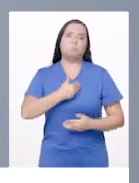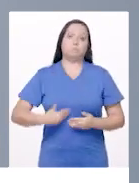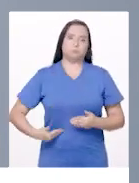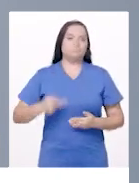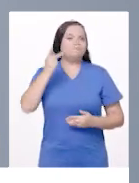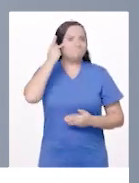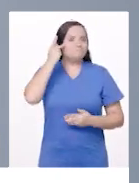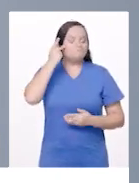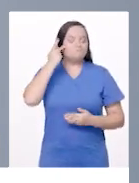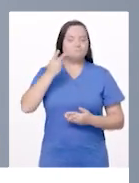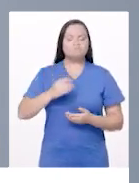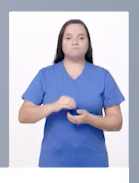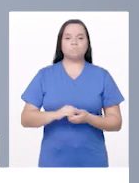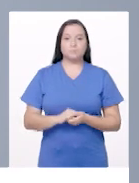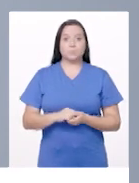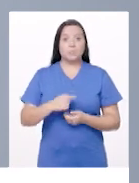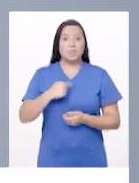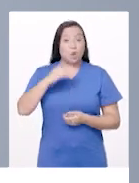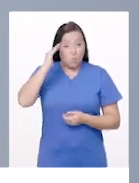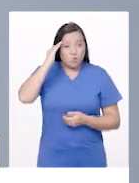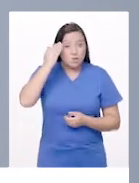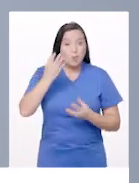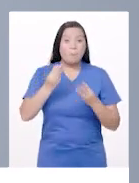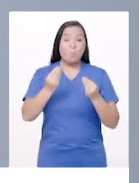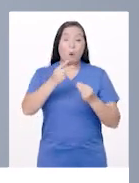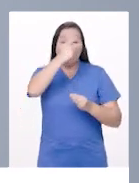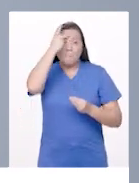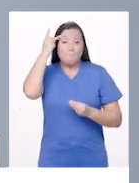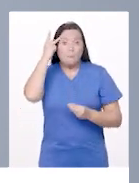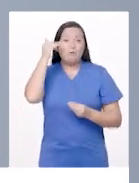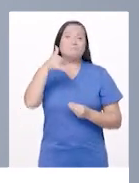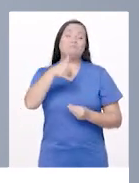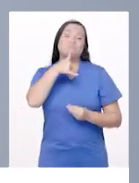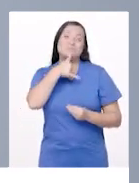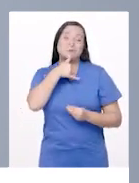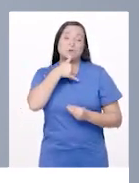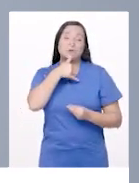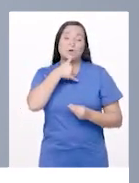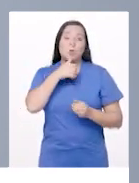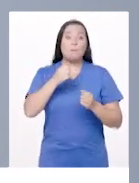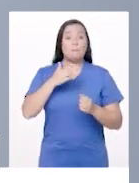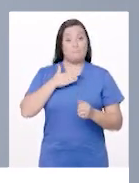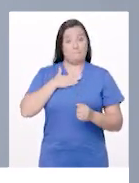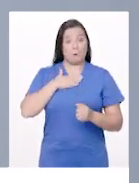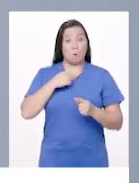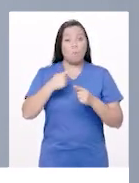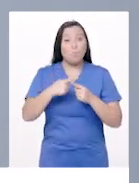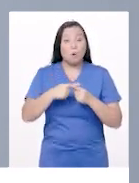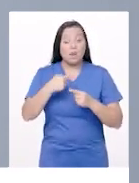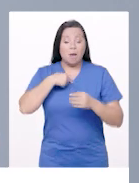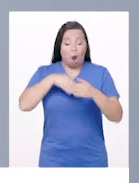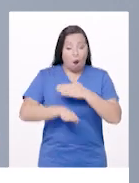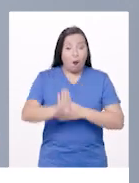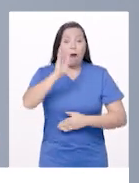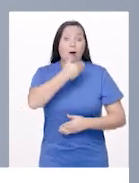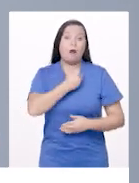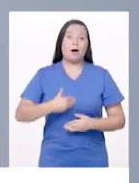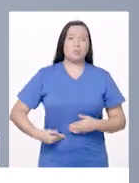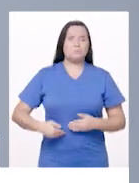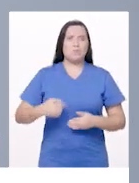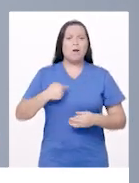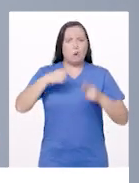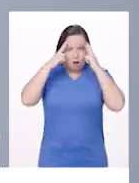para o governo do Estado de São Paulo. Reconheço que alguns de vocês estão chateados comigo por causa desta decisão. Eu respeito esse